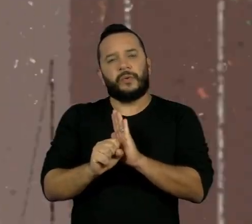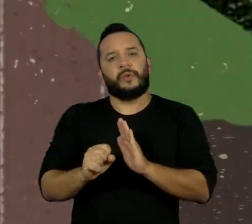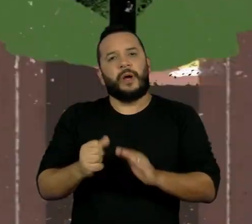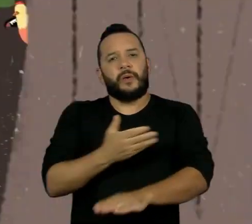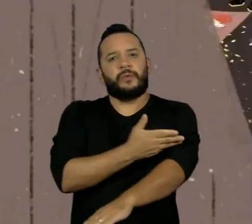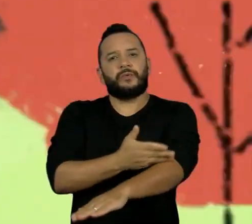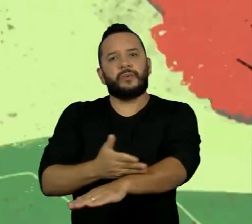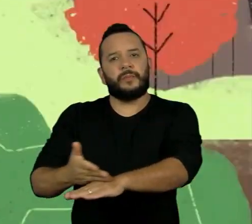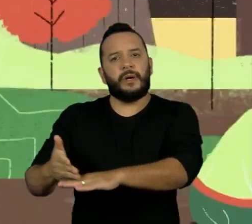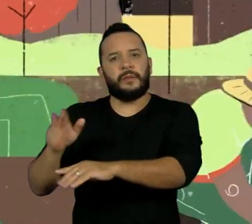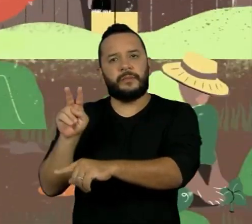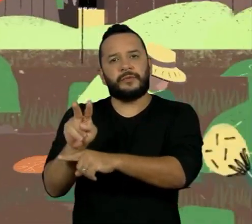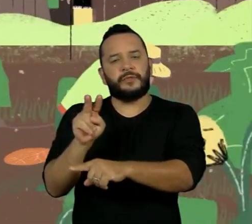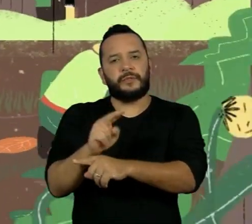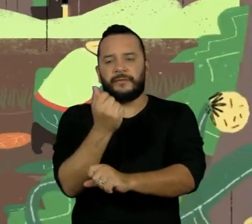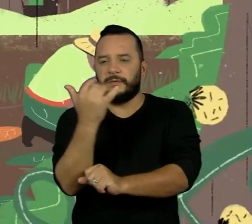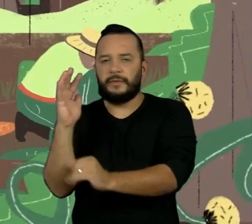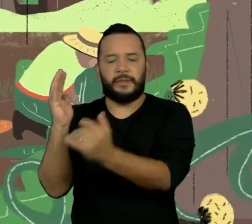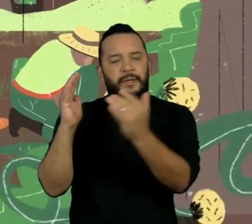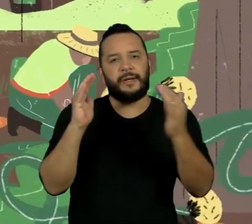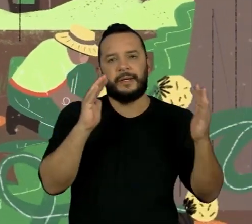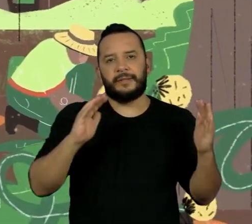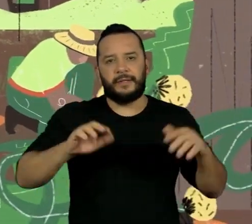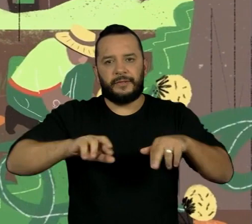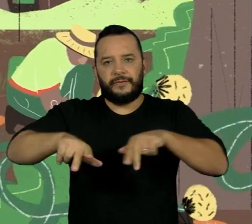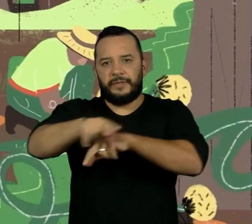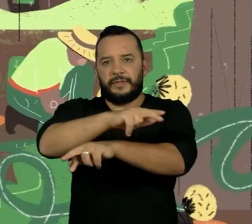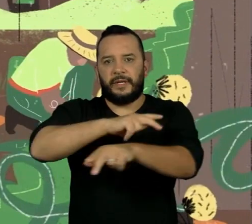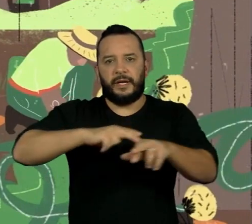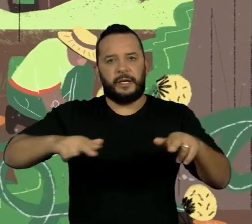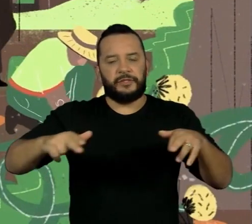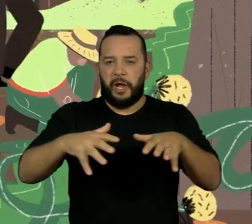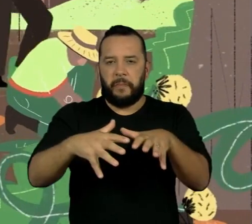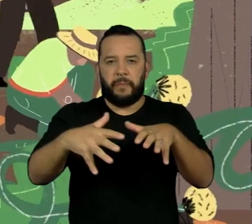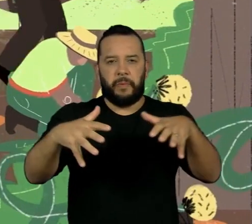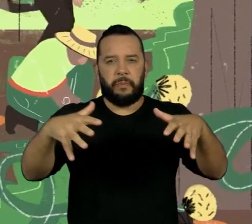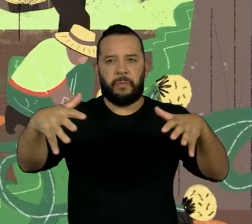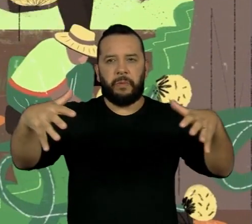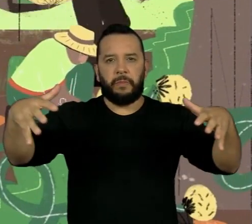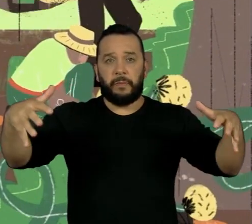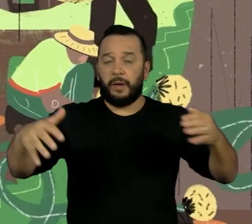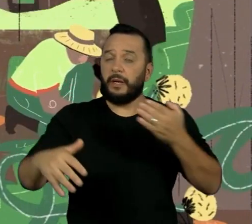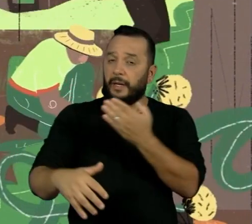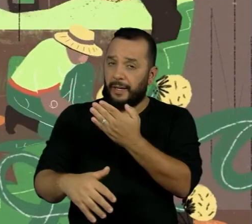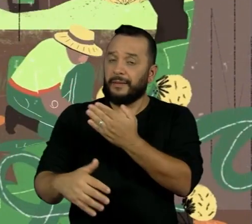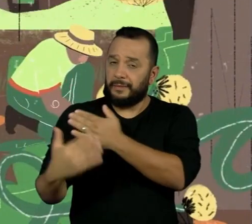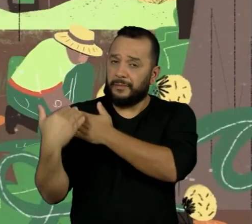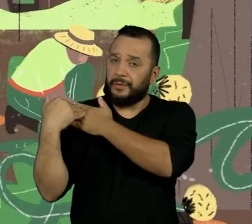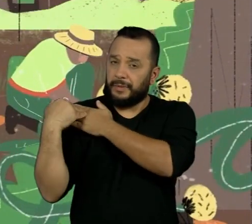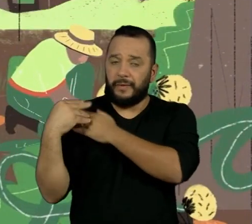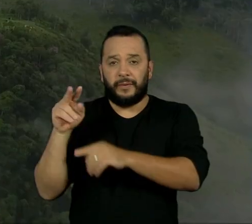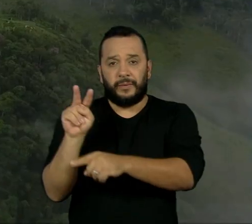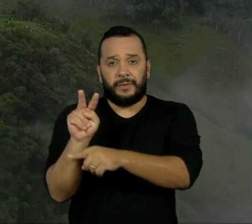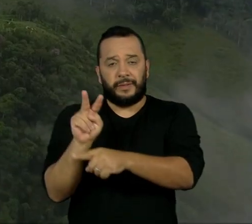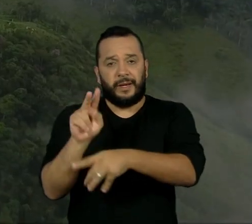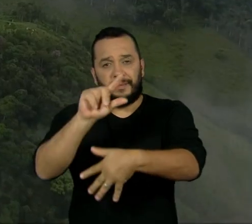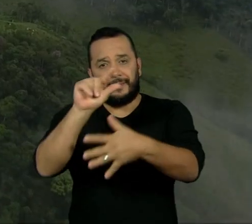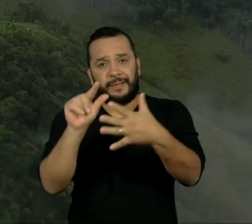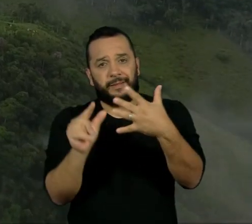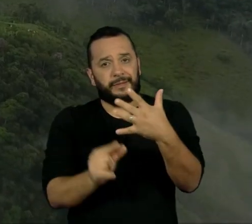abundância. Eles são responsáveis por manter em pé o maior maciço de Mata Atlântica do país.